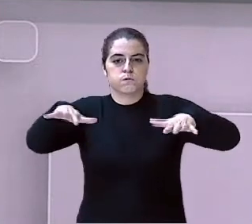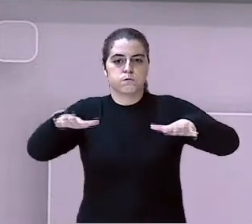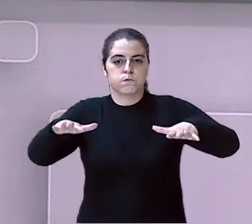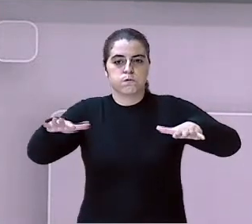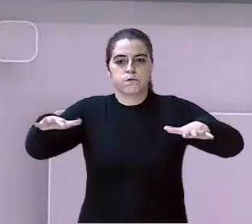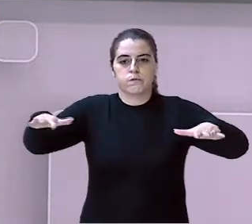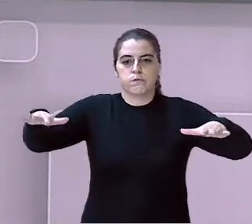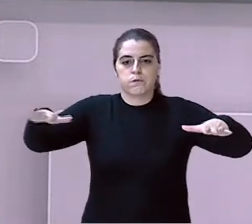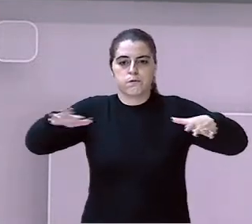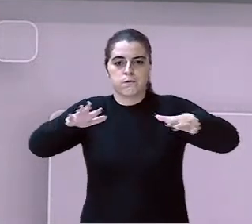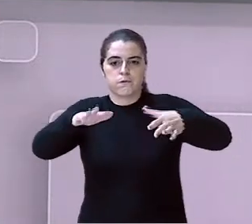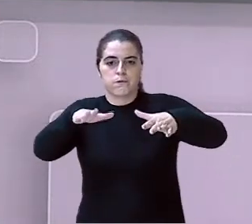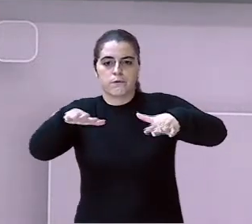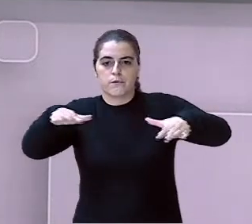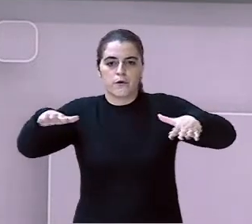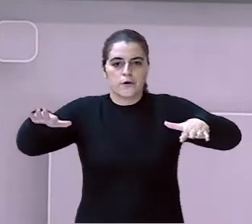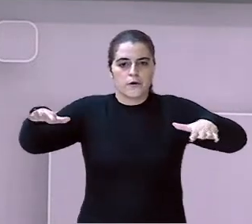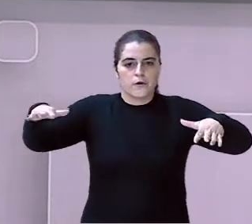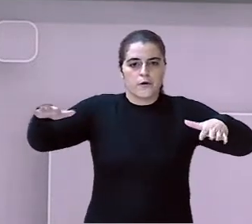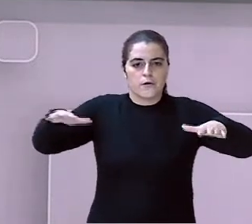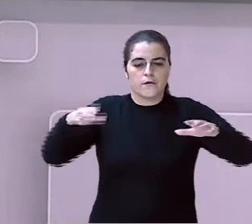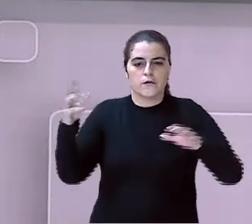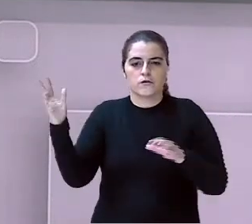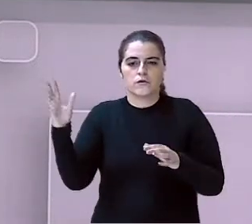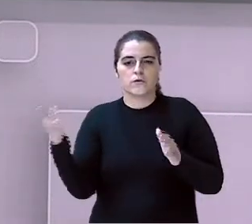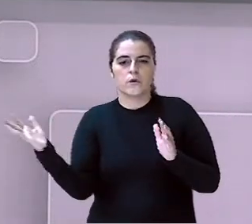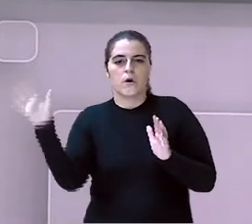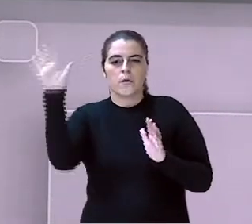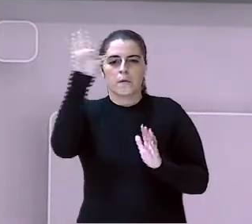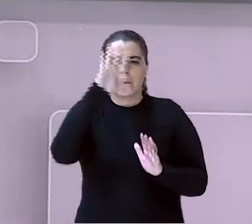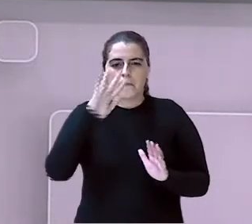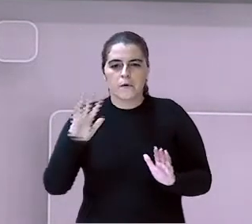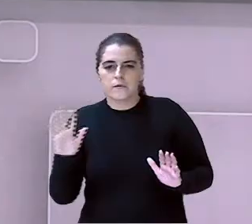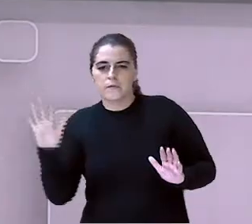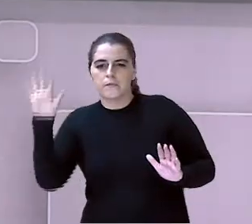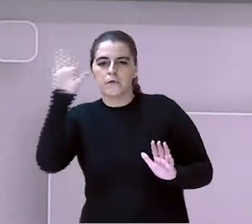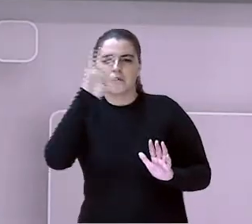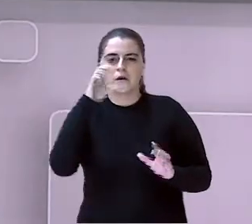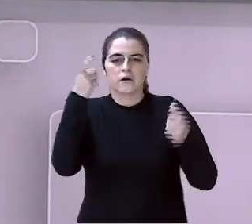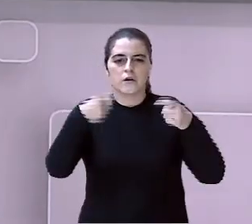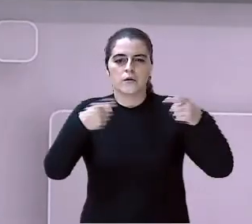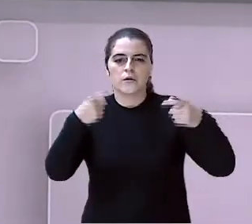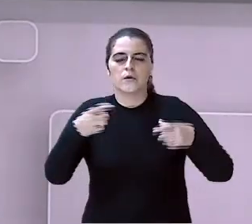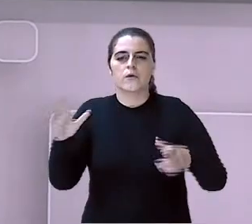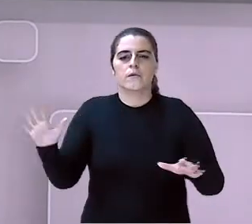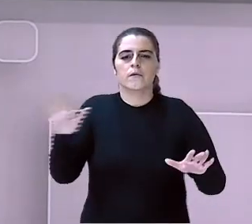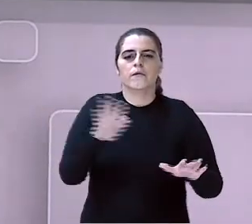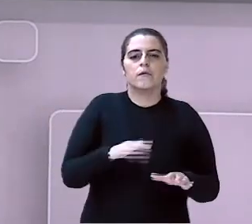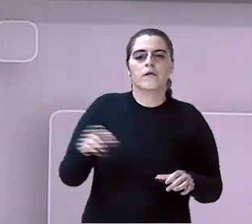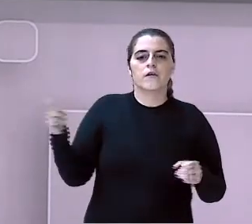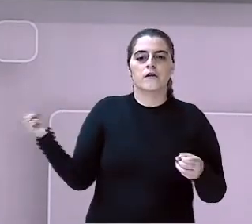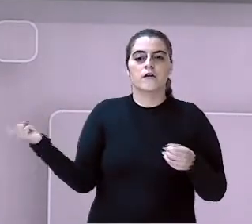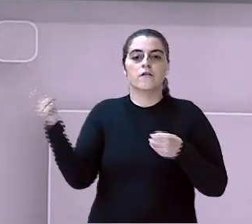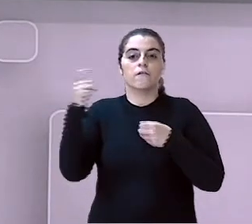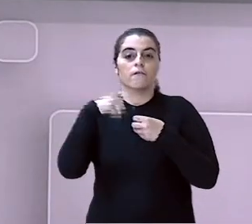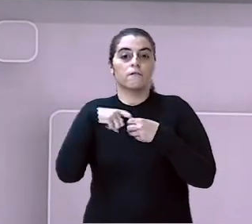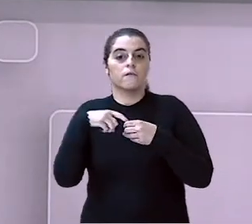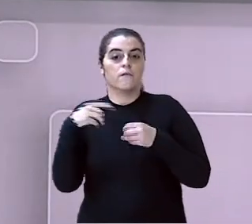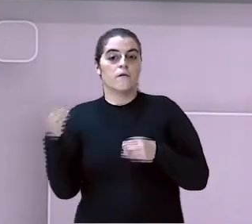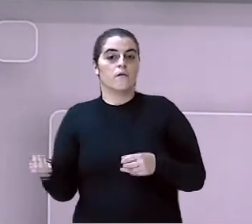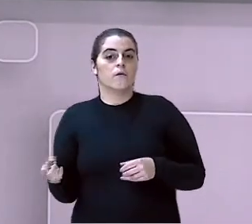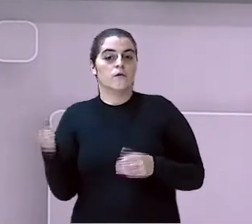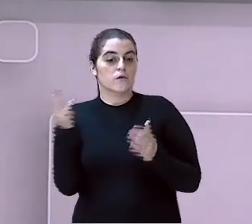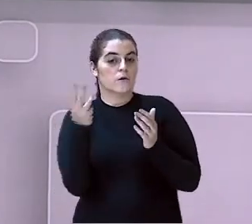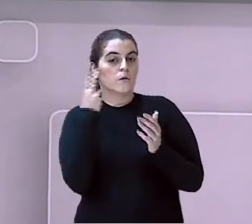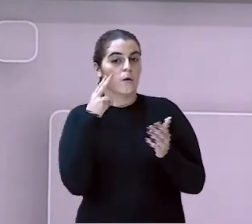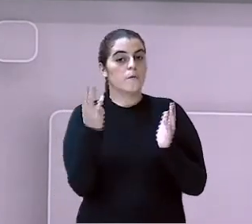e pega como se fizesse um mapa, gente, de todo aquele ambiente que ele está próximo e volta para ele como uma